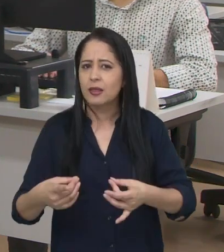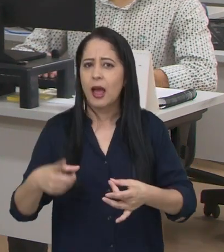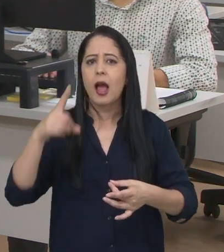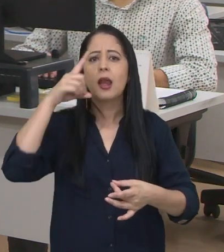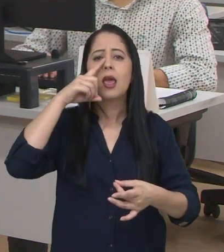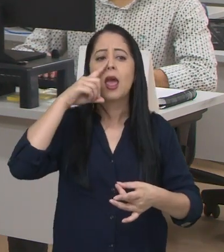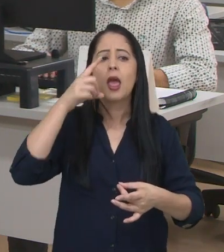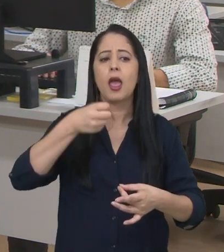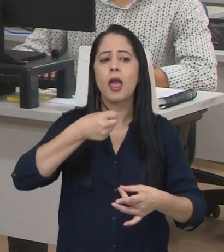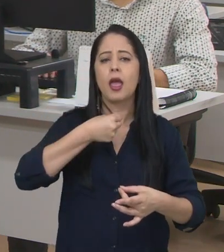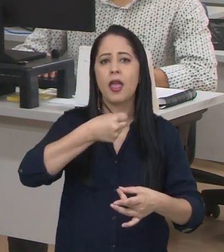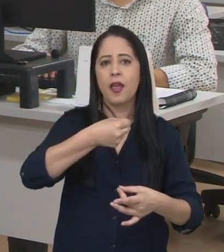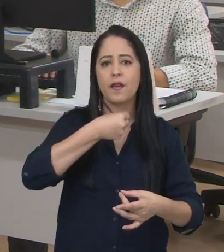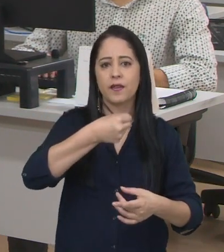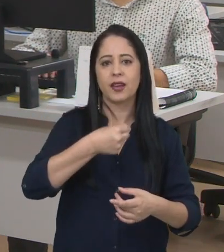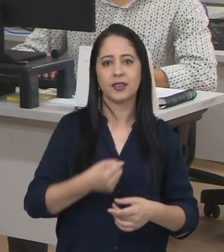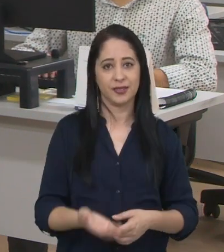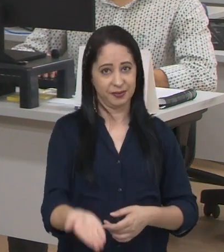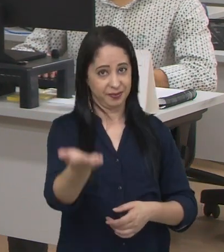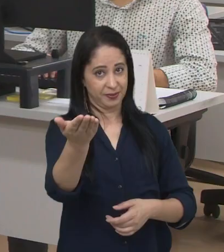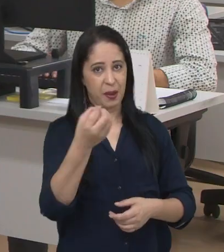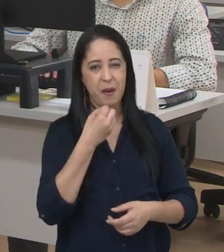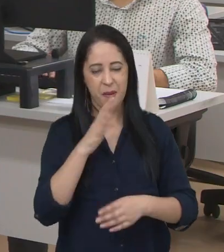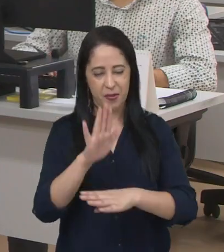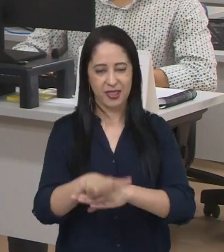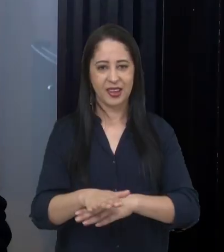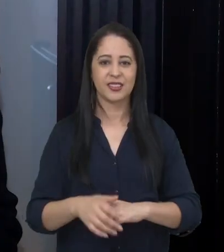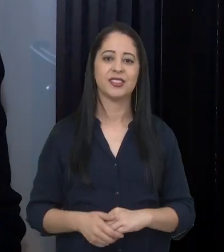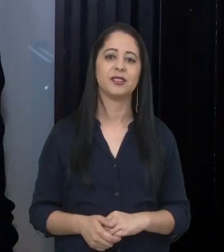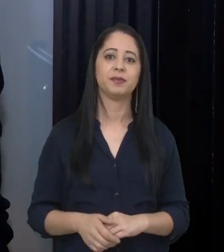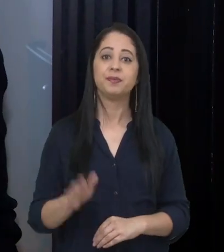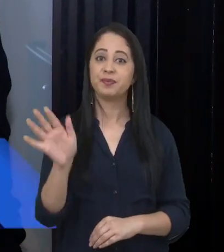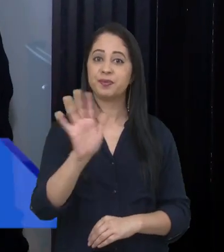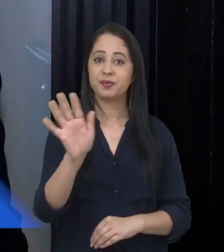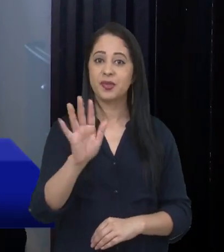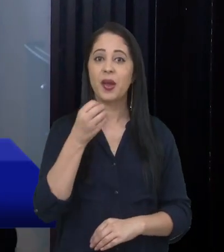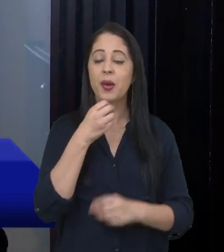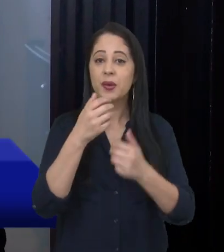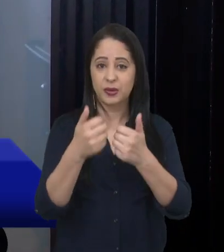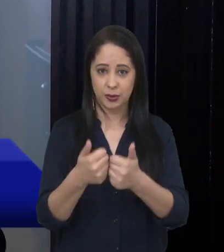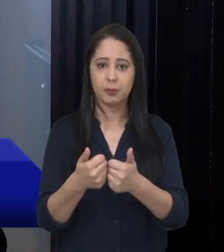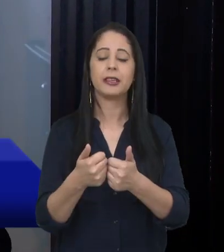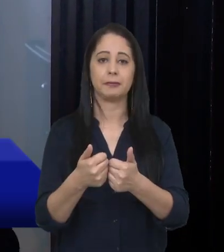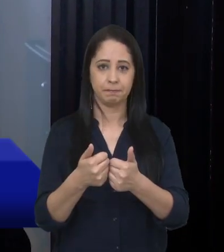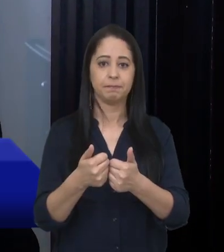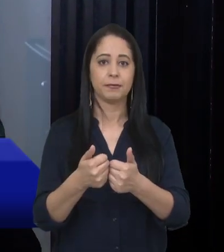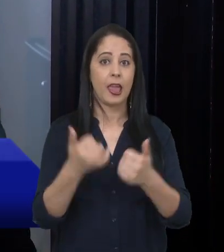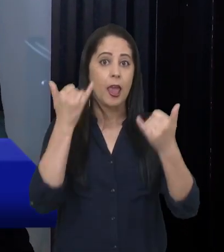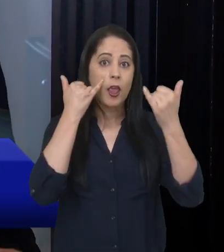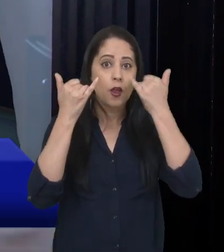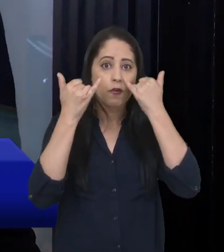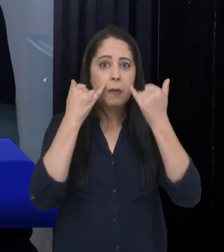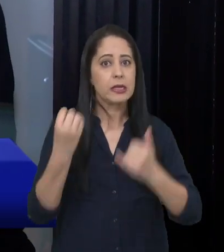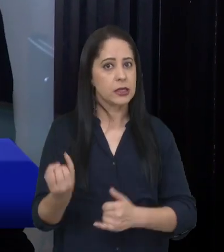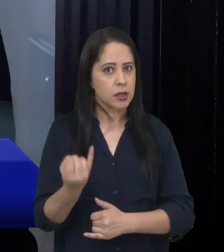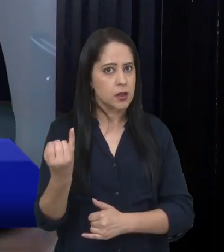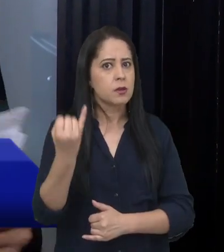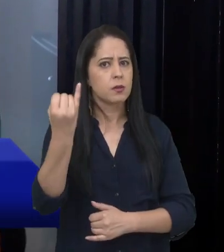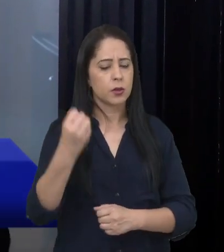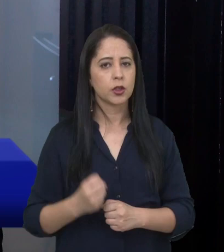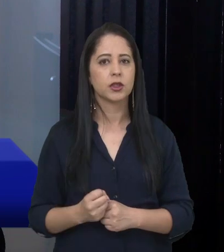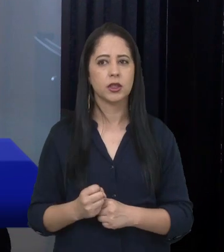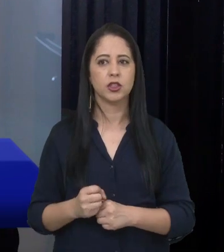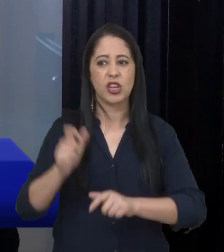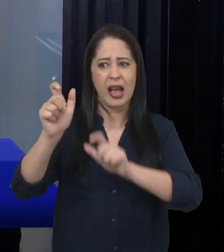é a repórter Daniela Rivas Dani muito boa tarde Oi pessoal tudo bem olha só que informação importante